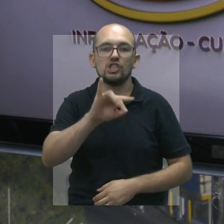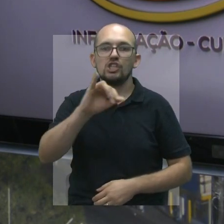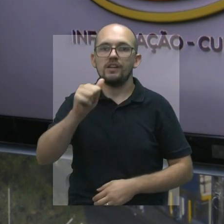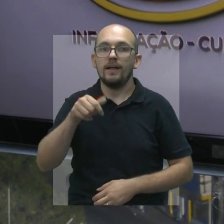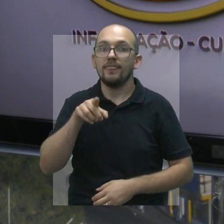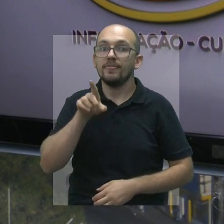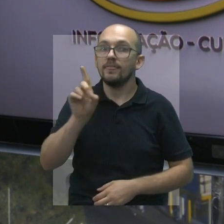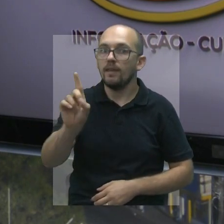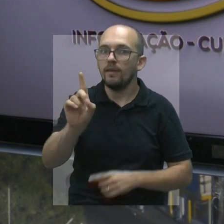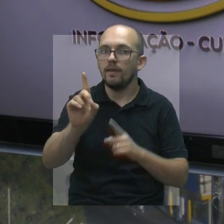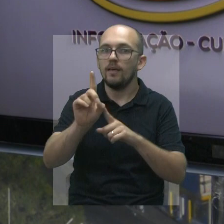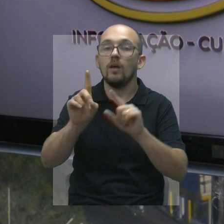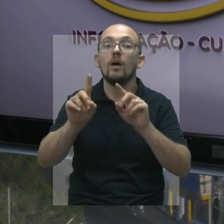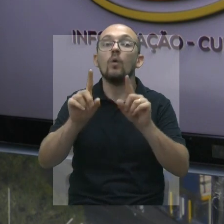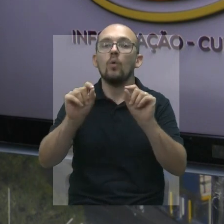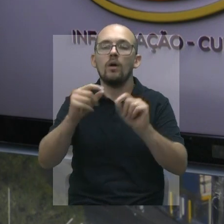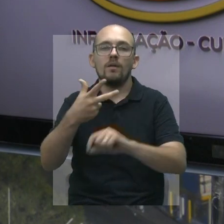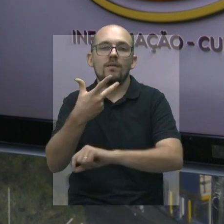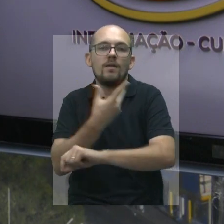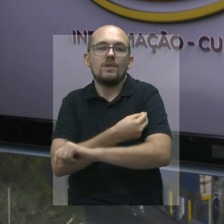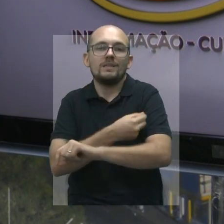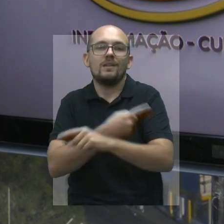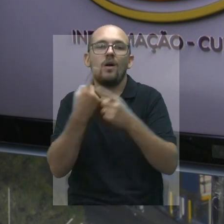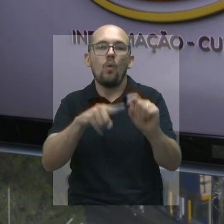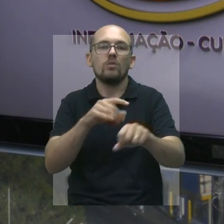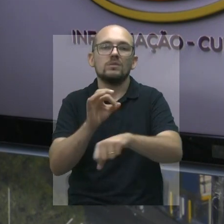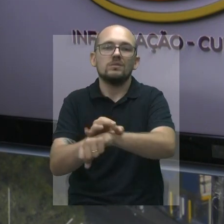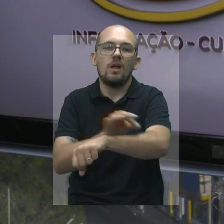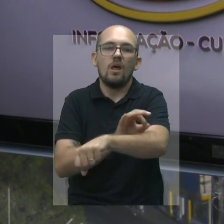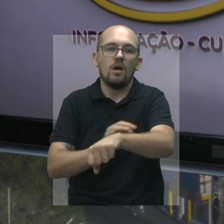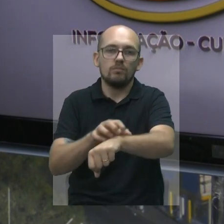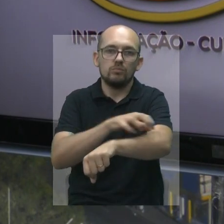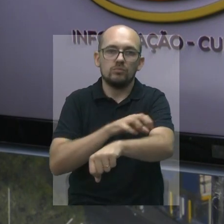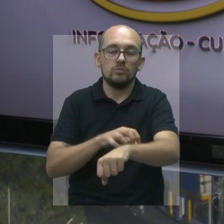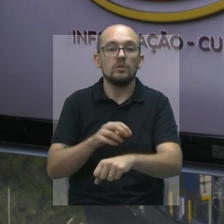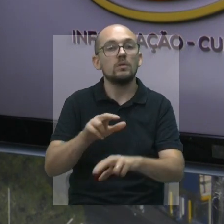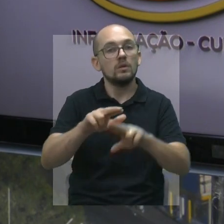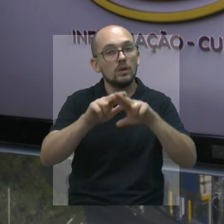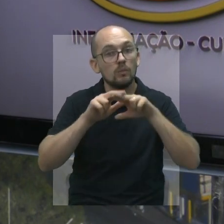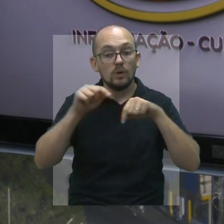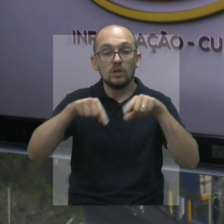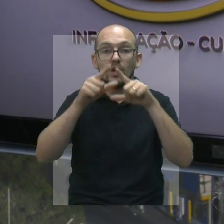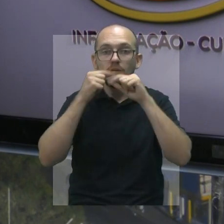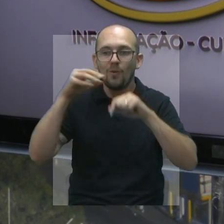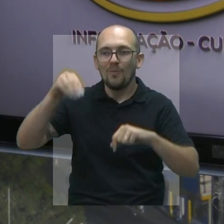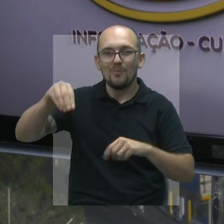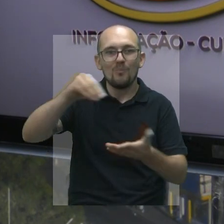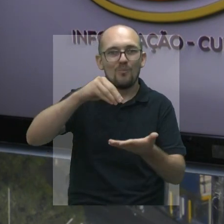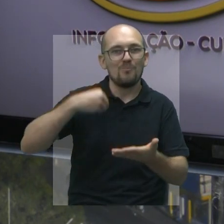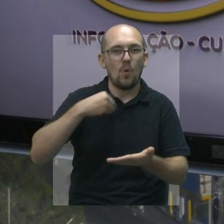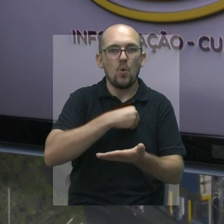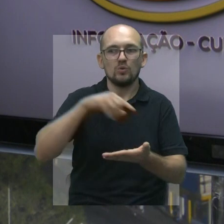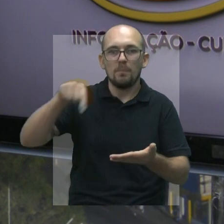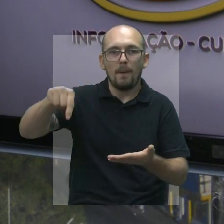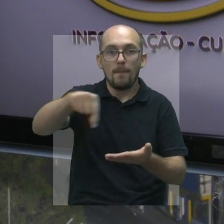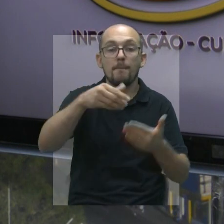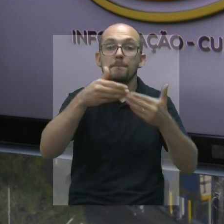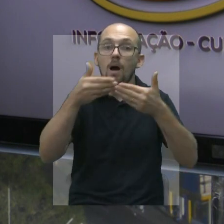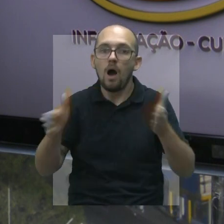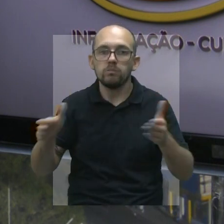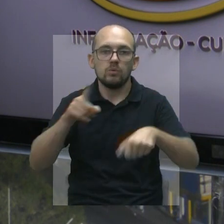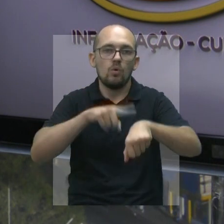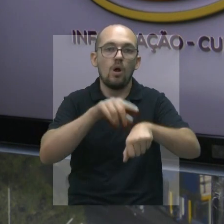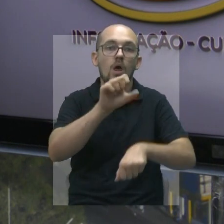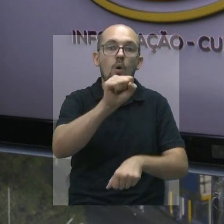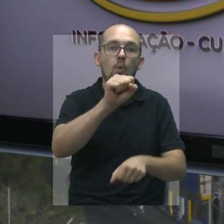de vacinação contra o sarampo. Por isso, todas as unidades básicas de saúde aqui do município estarão abertas das 8 da